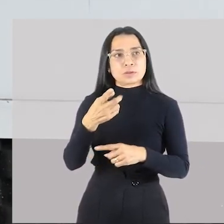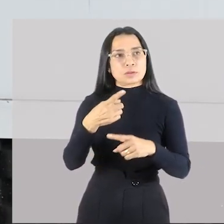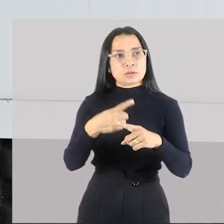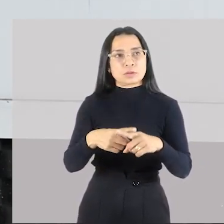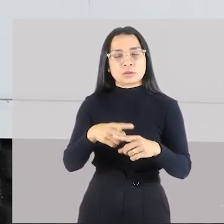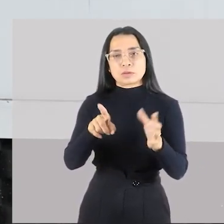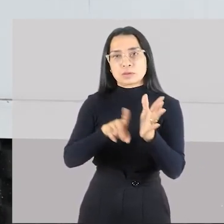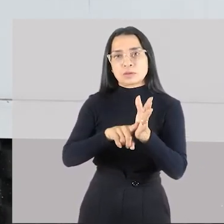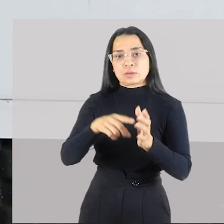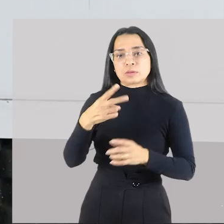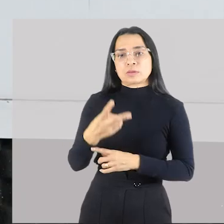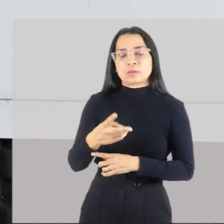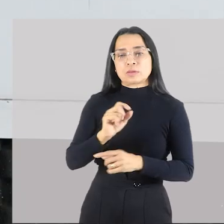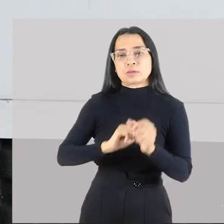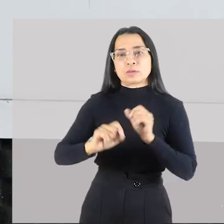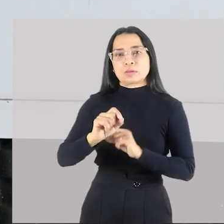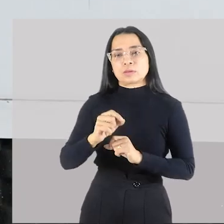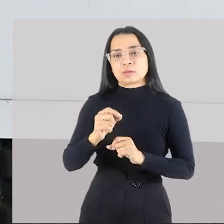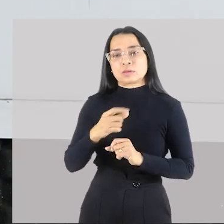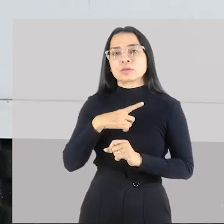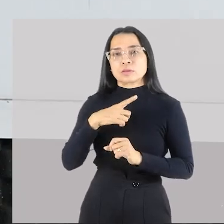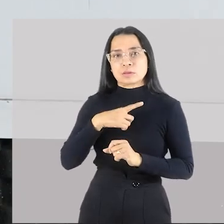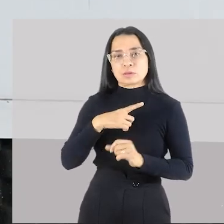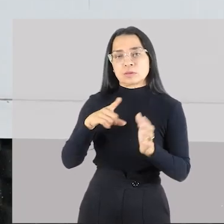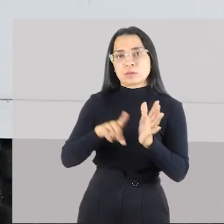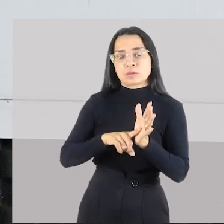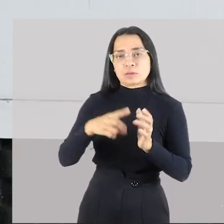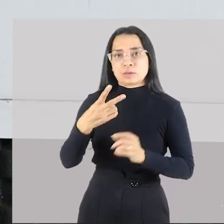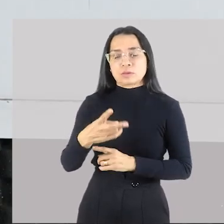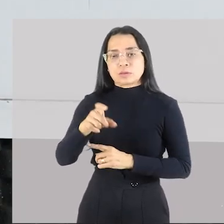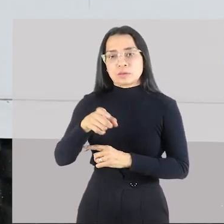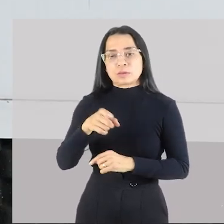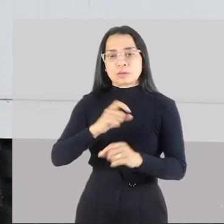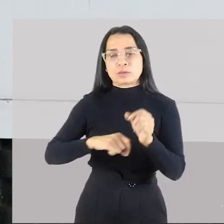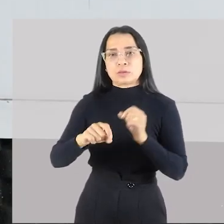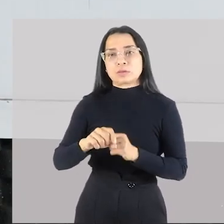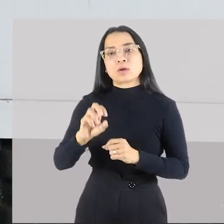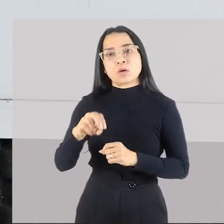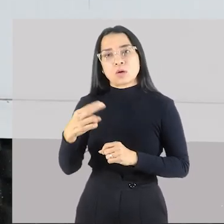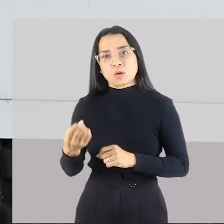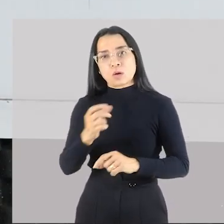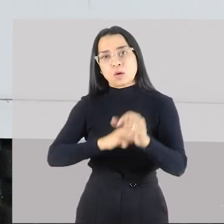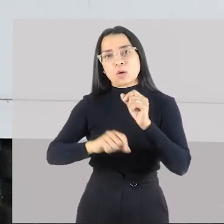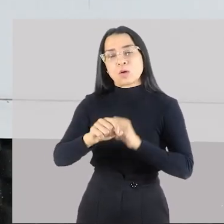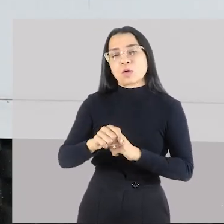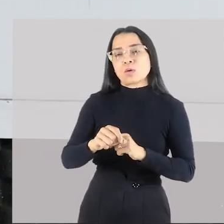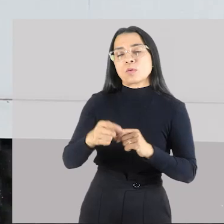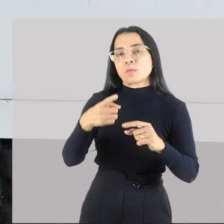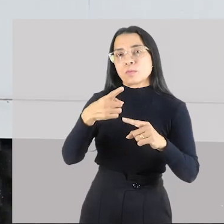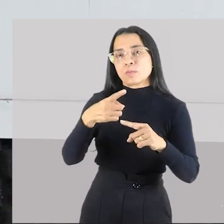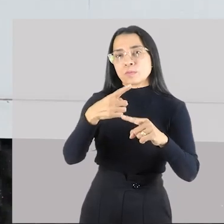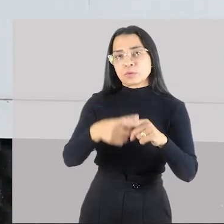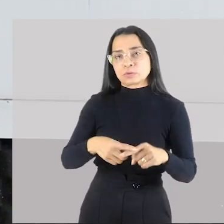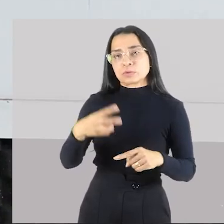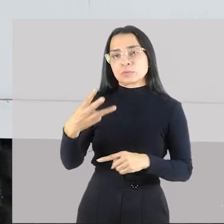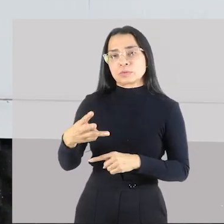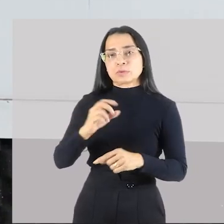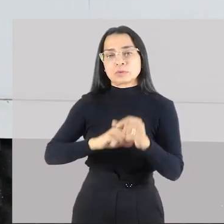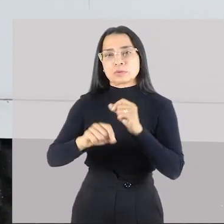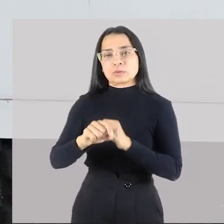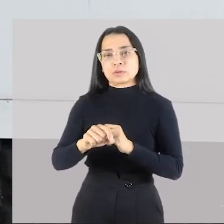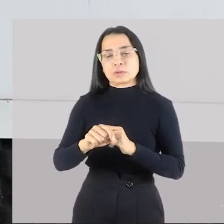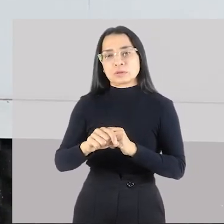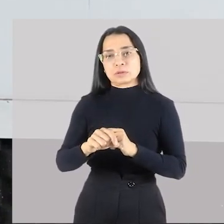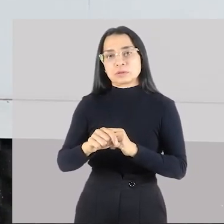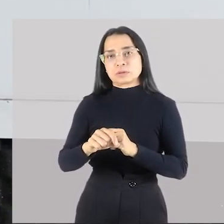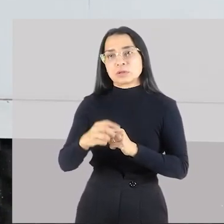por menos 2, para que apareça menos 2x, eu cancelo o x. Ou multiplico essa aqui por 3, para mais 3y